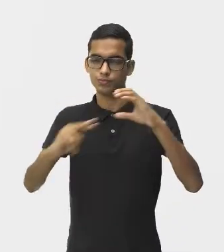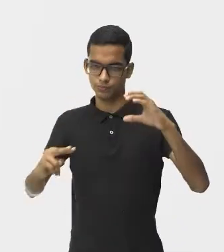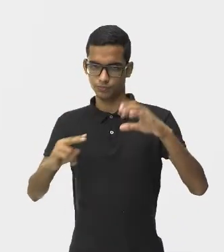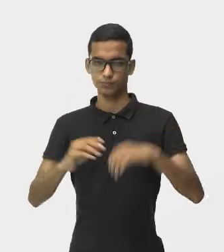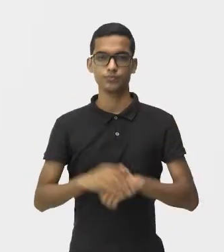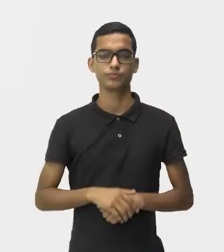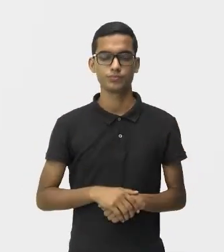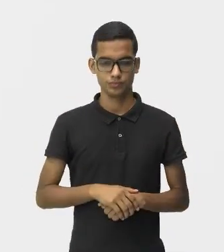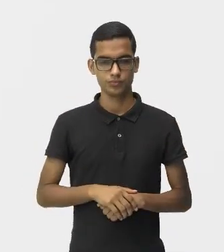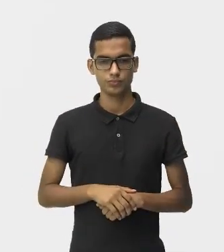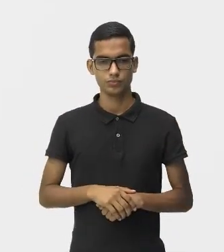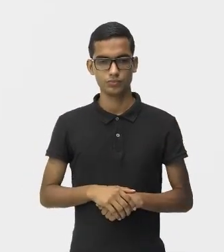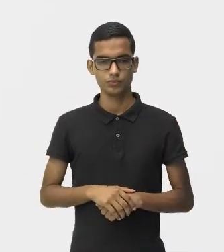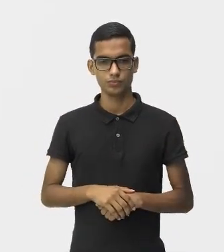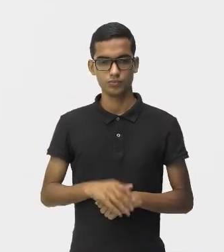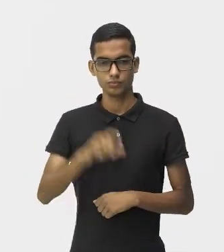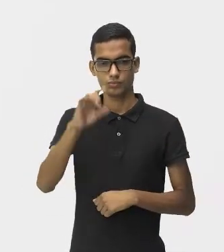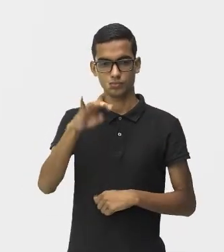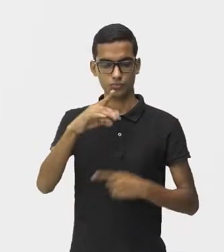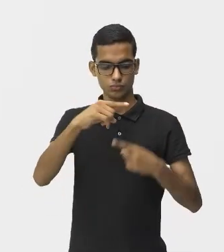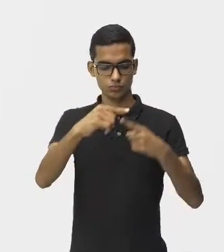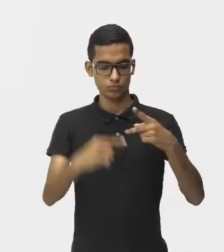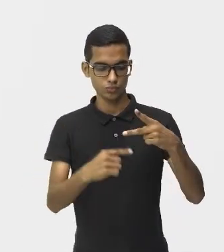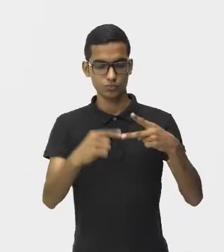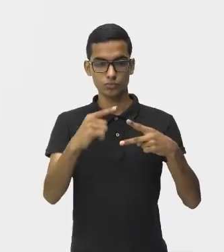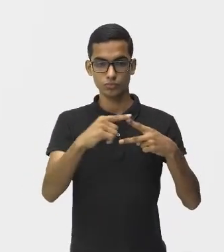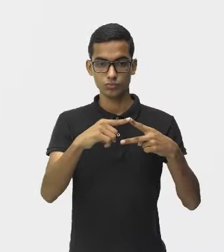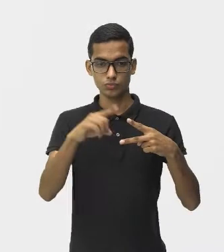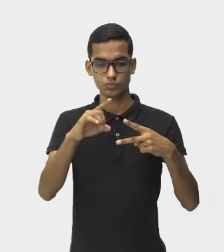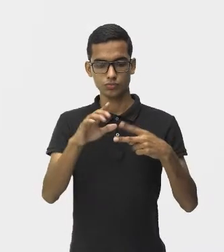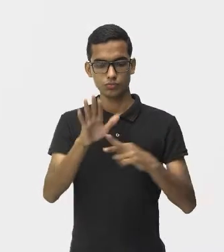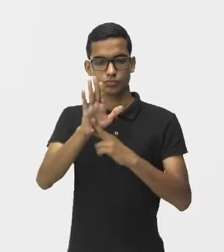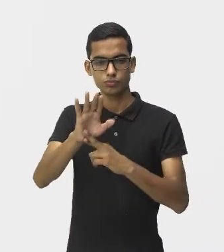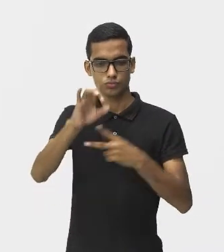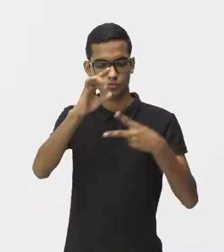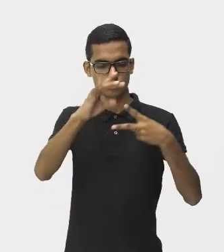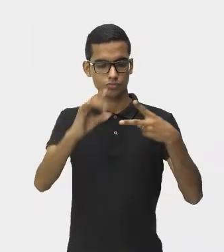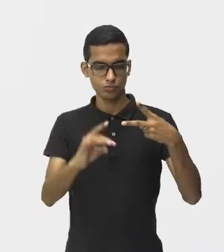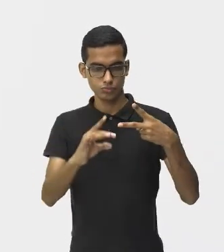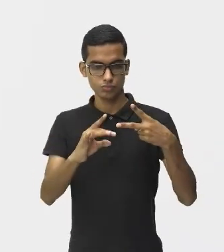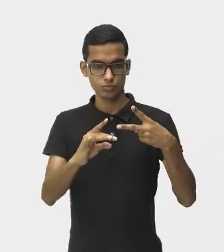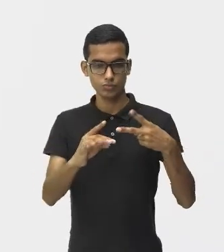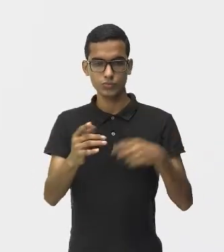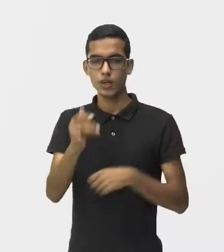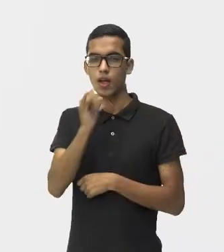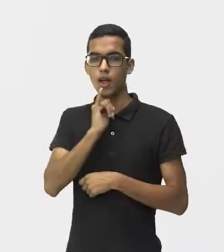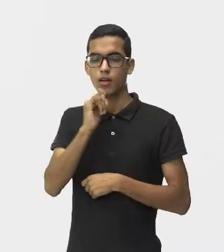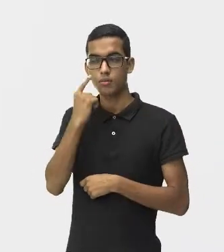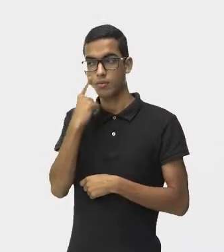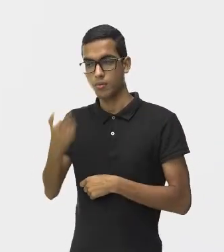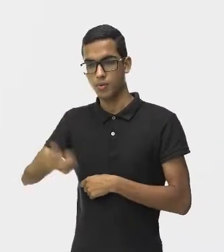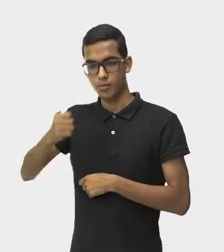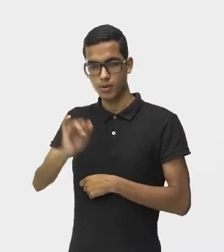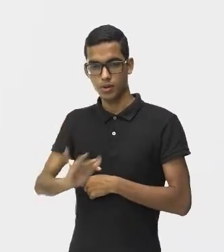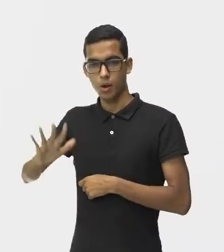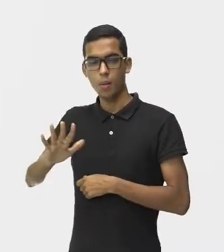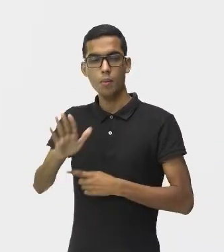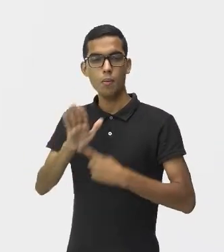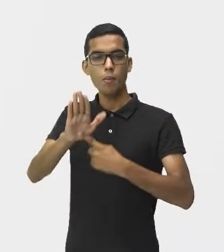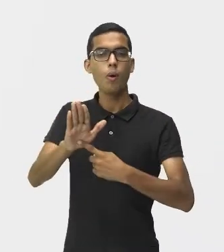de cada célula. No caso dessa primeira imagem, ela representa para a gente o espermatozoide. Tanto